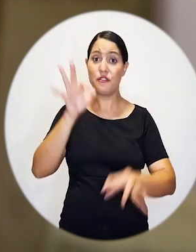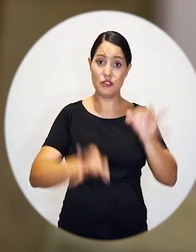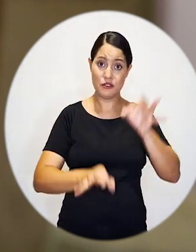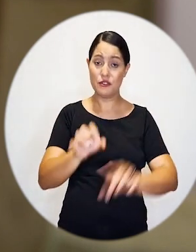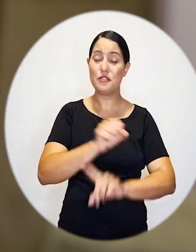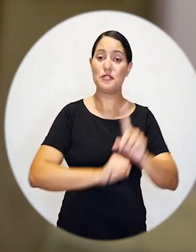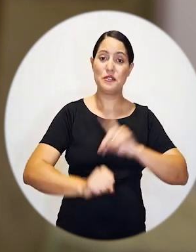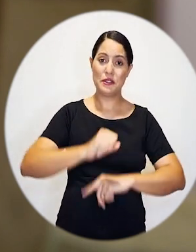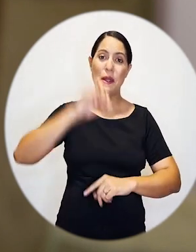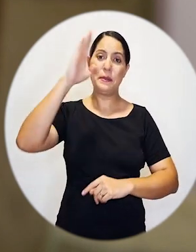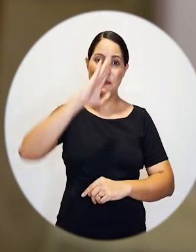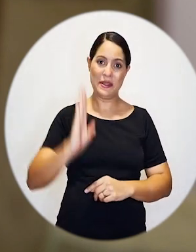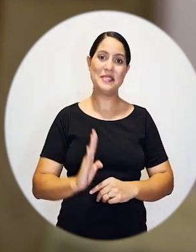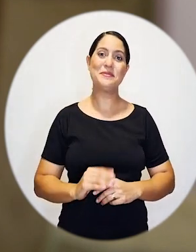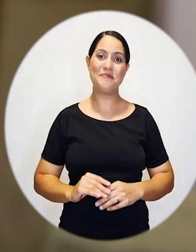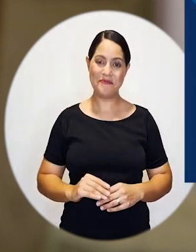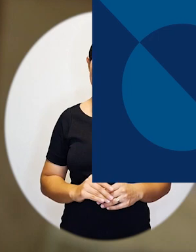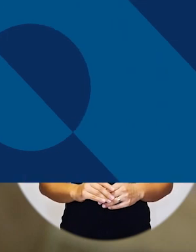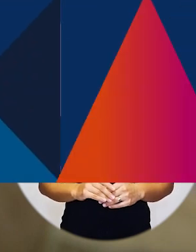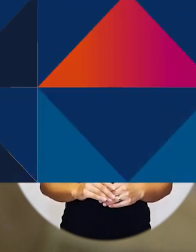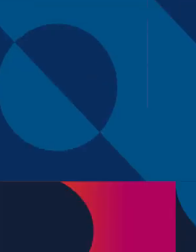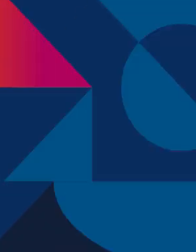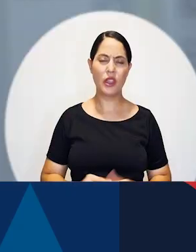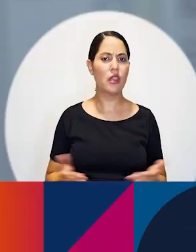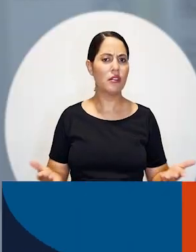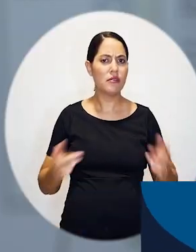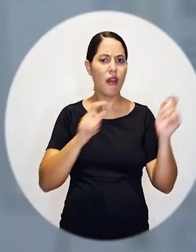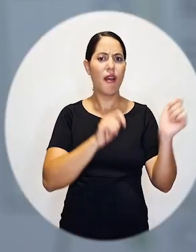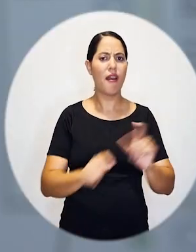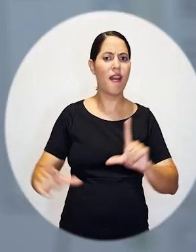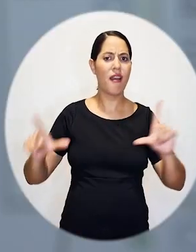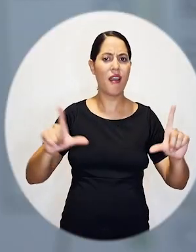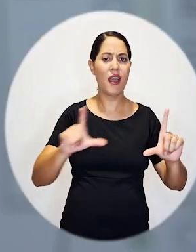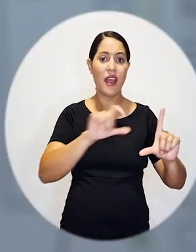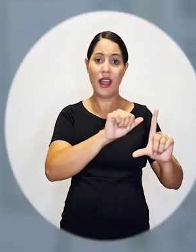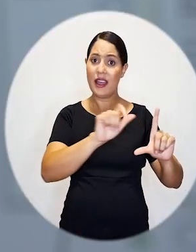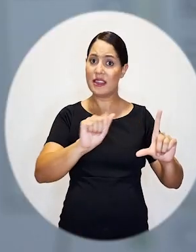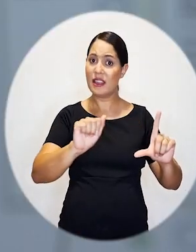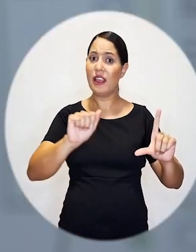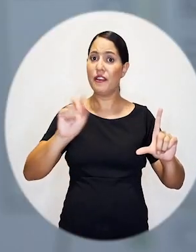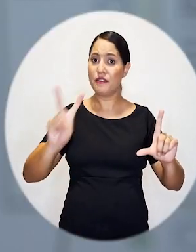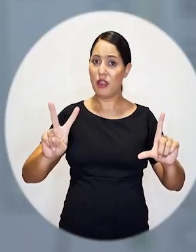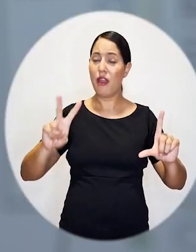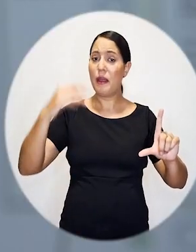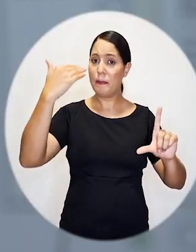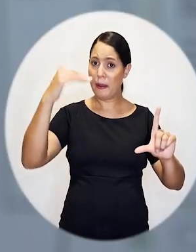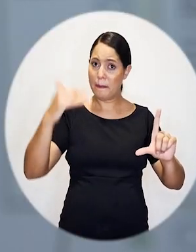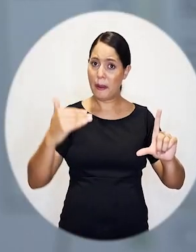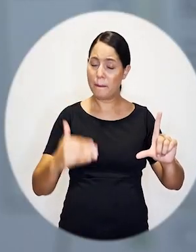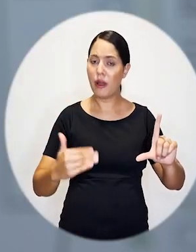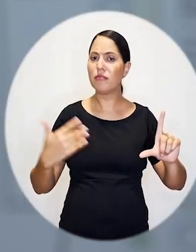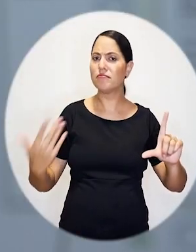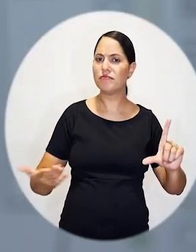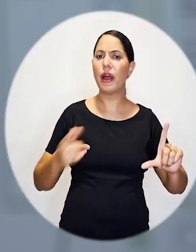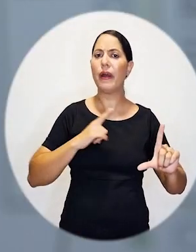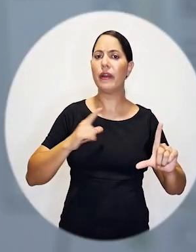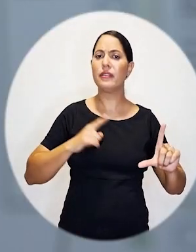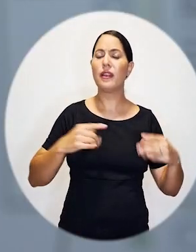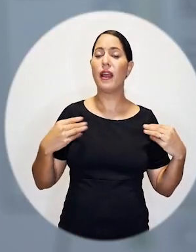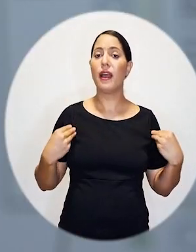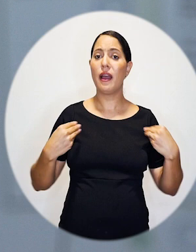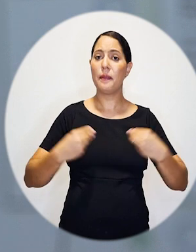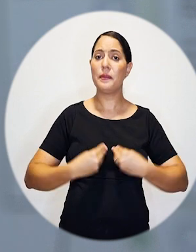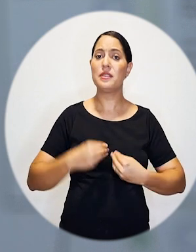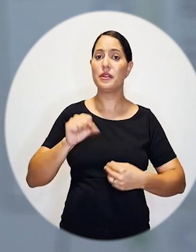nação livre, justa e solidária. No quadro Advocacia em Pauta desta semana, você vai acompanhar a entrevista